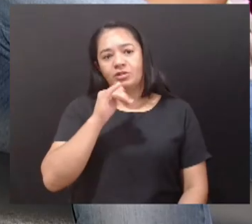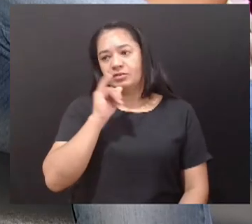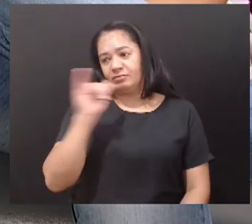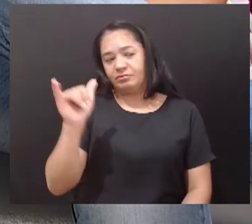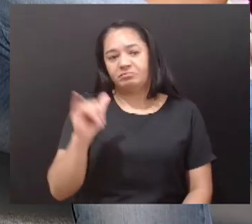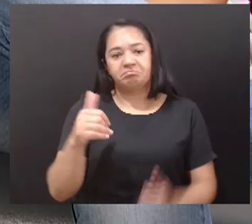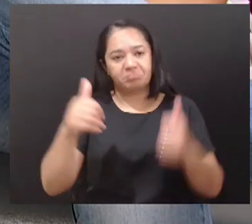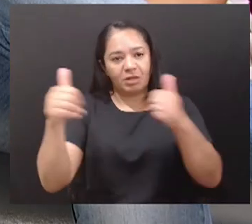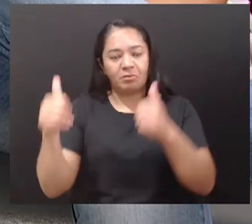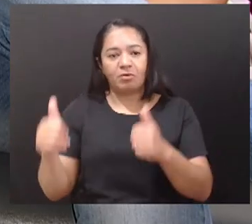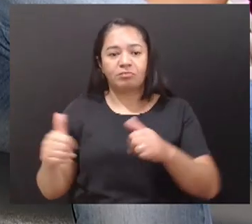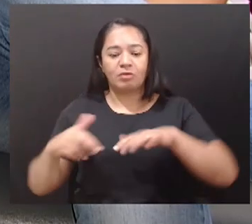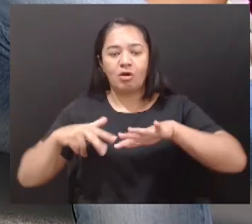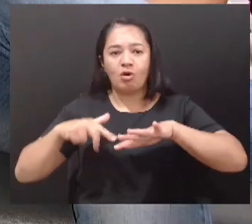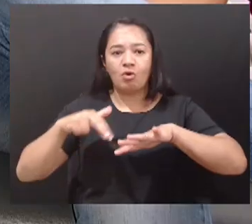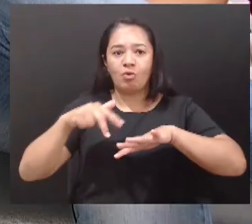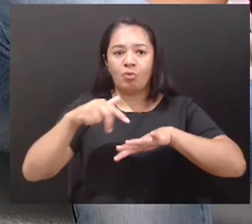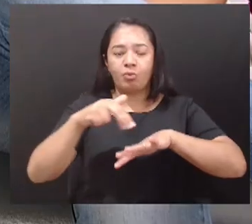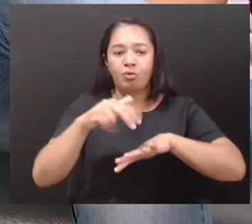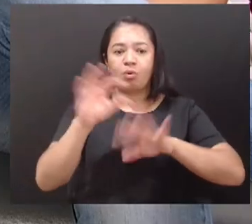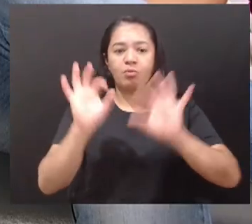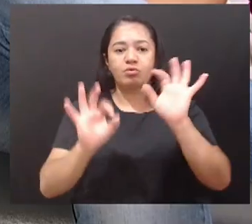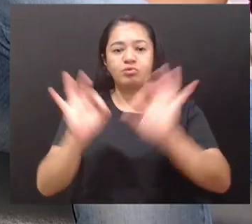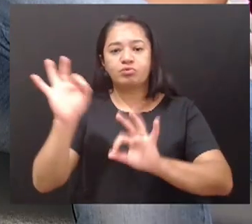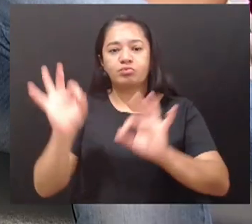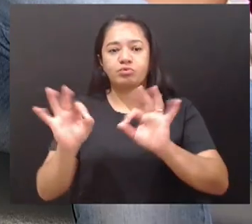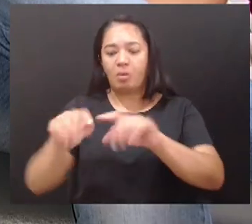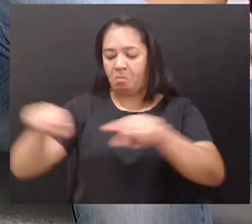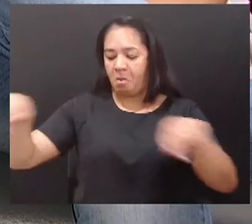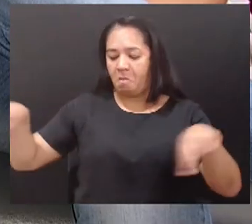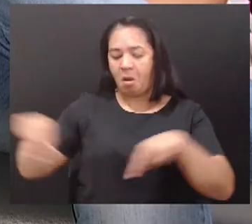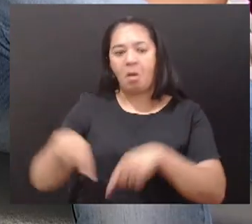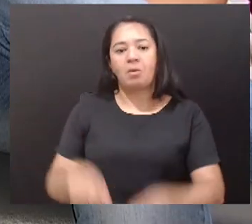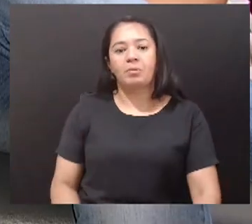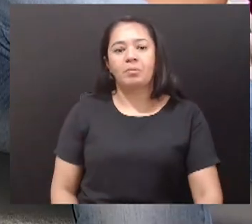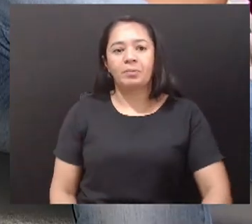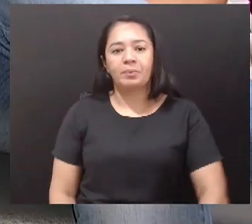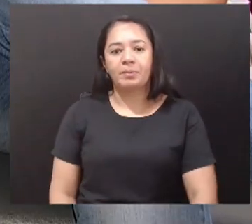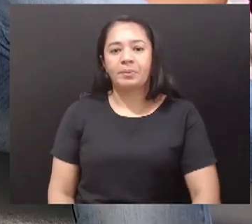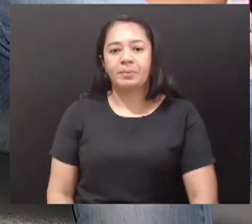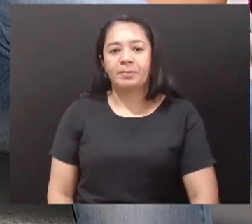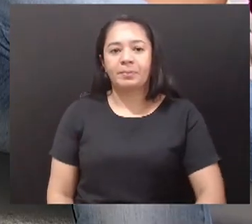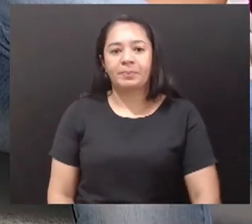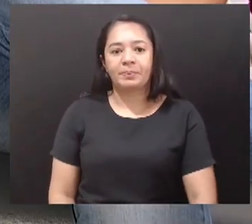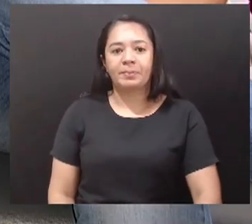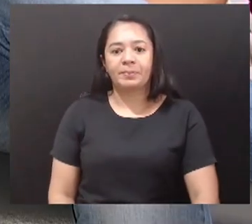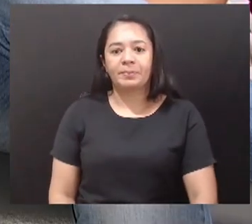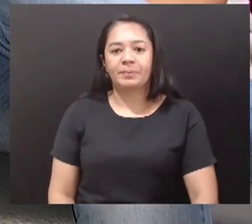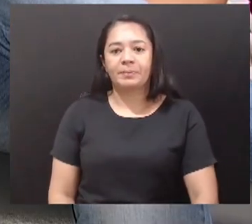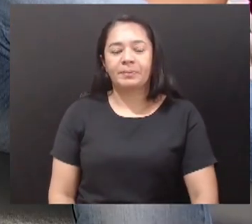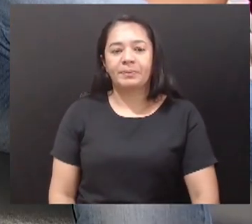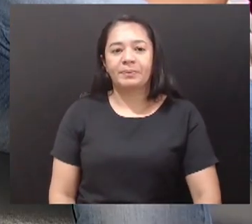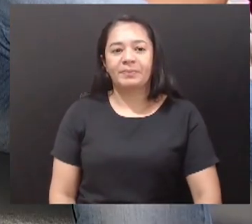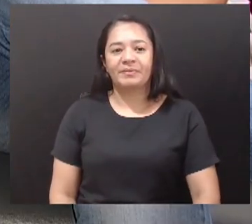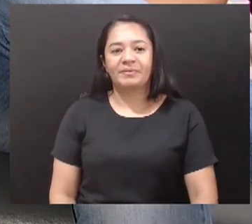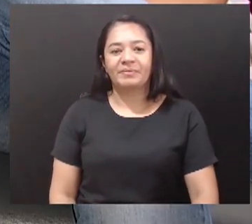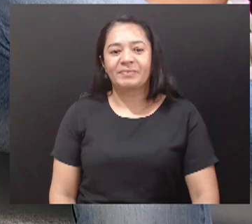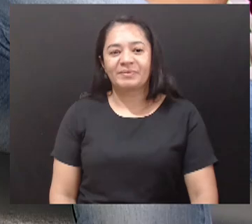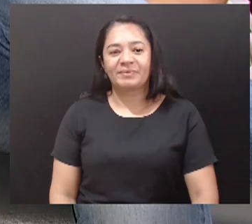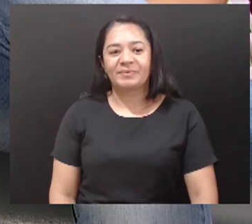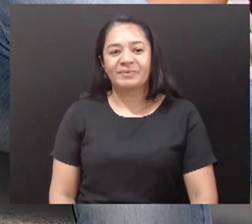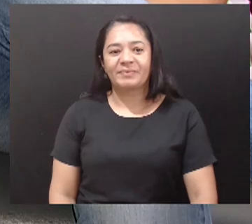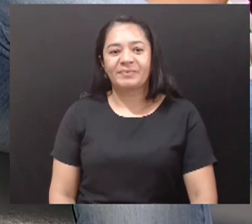subimos lá na sala, onde prepararam toda uma sala para um espelho, cadeira, para poder cortar o cabelo dos meninos. Aí